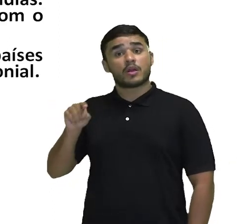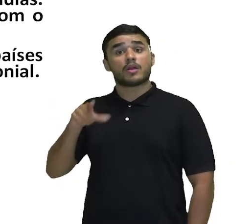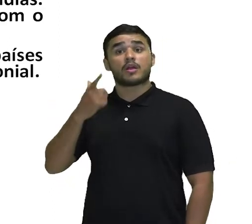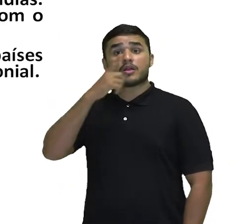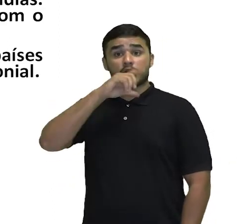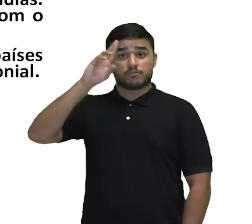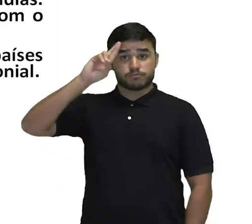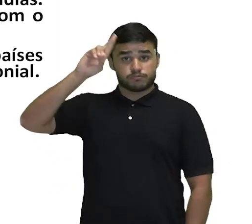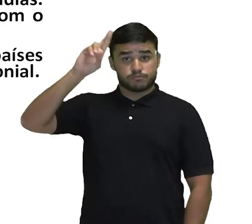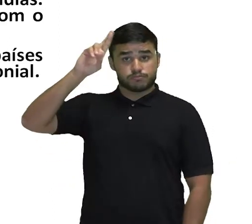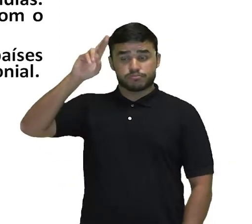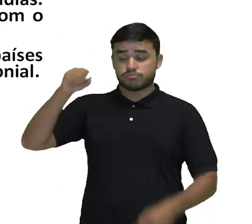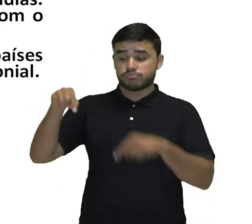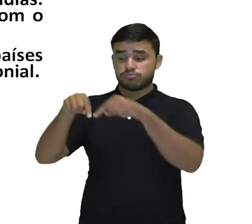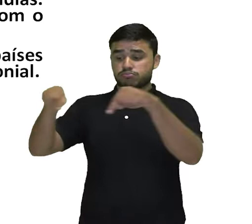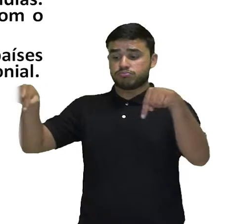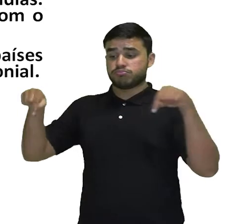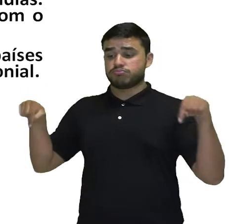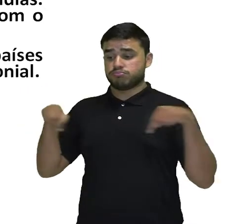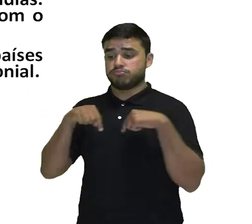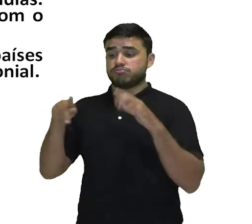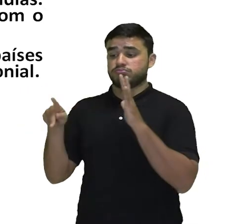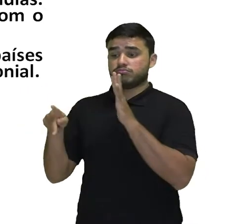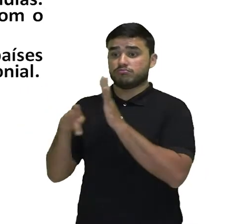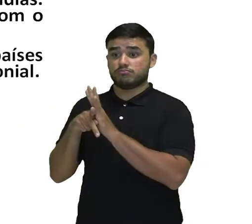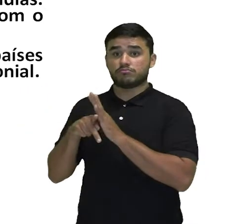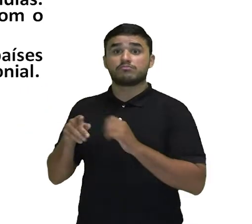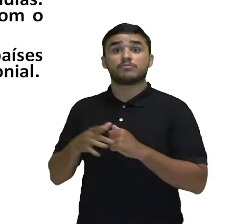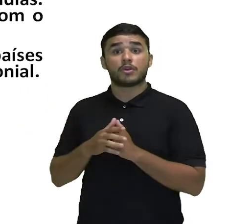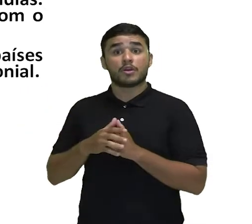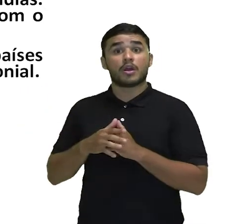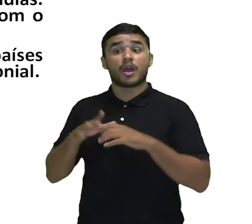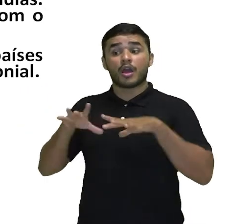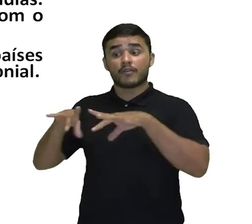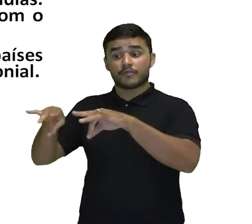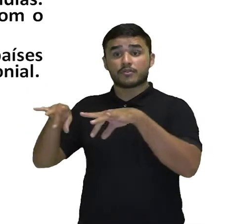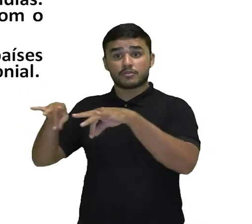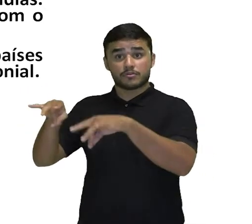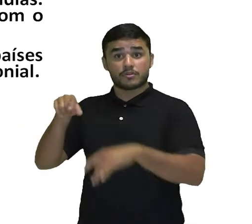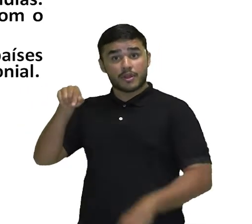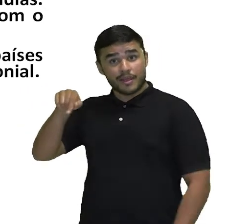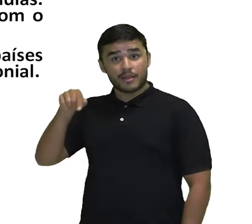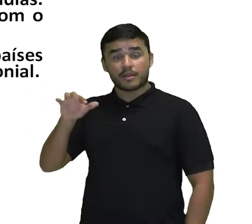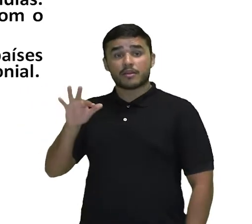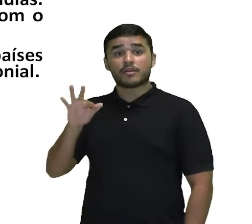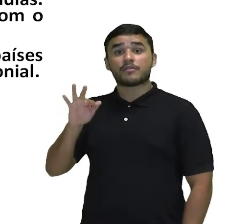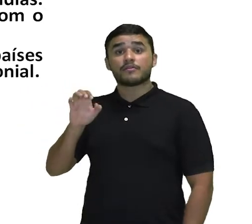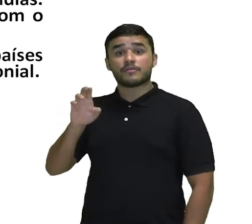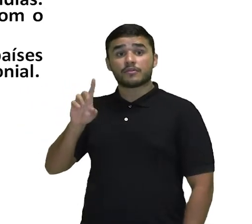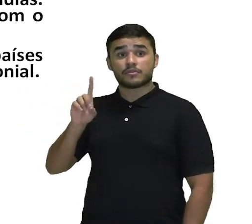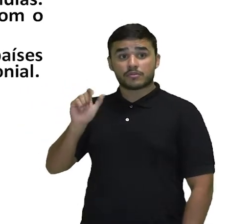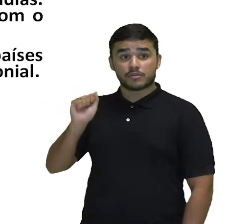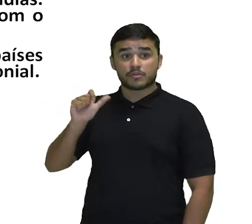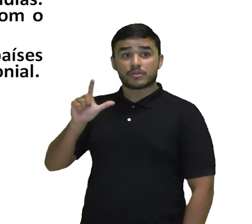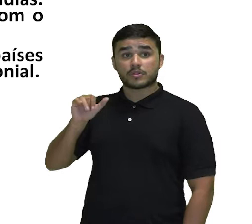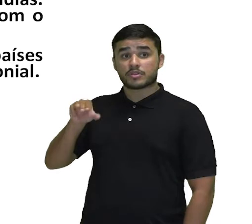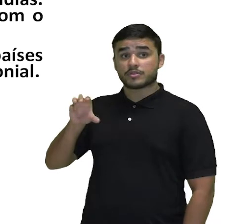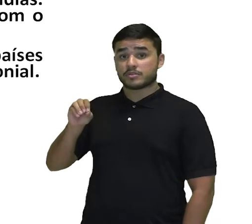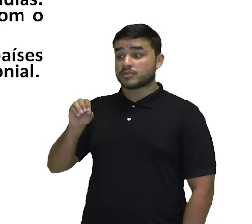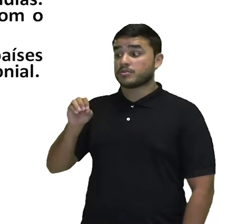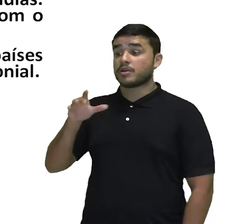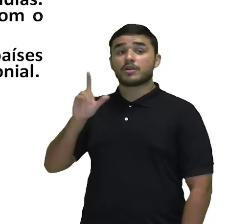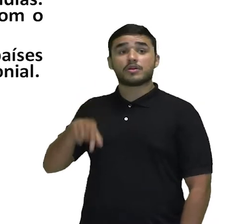de aliados para ganhar mais força. Então, o senhor feudal, ele ganhava essas alianças através de quê? Por exemplo, da Igreja